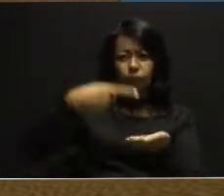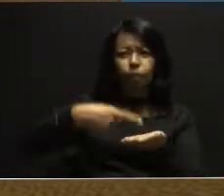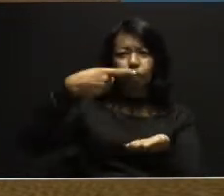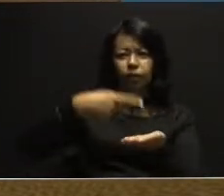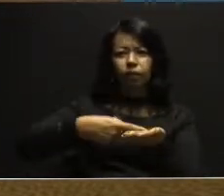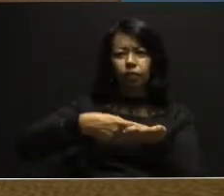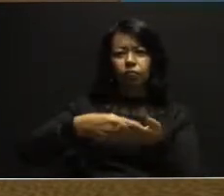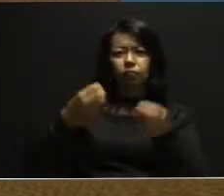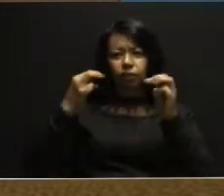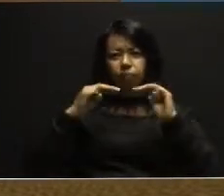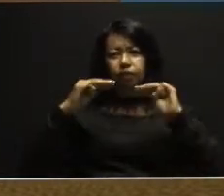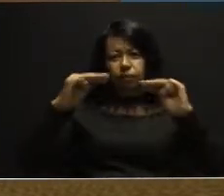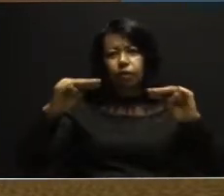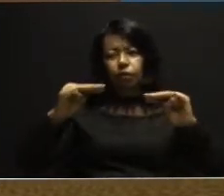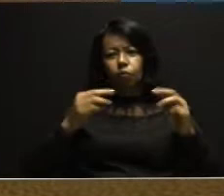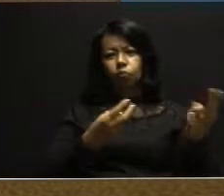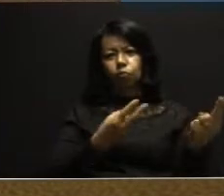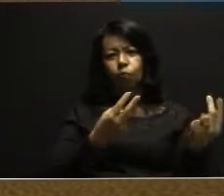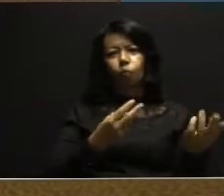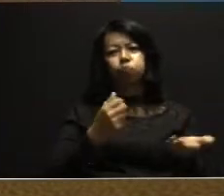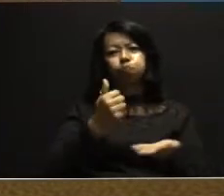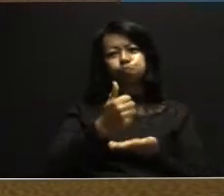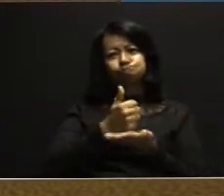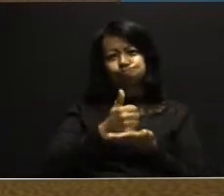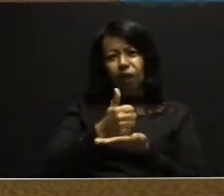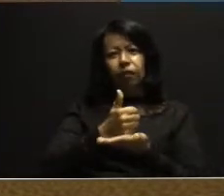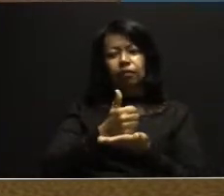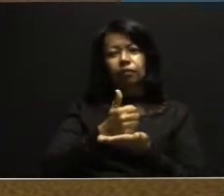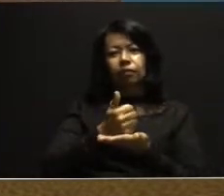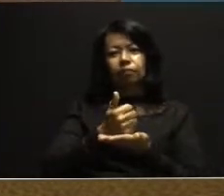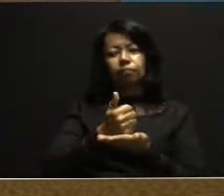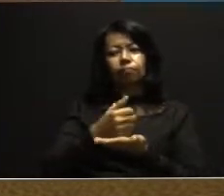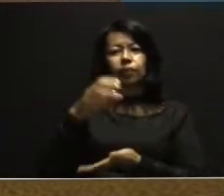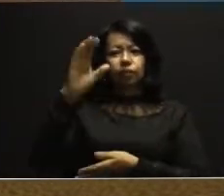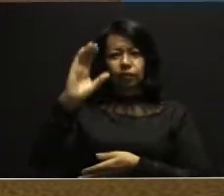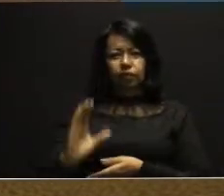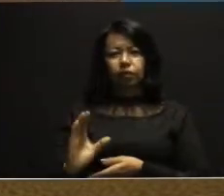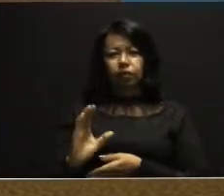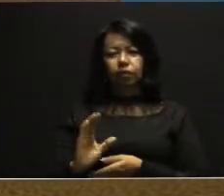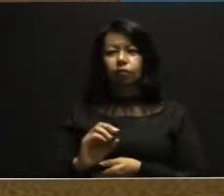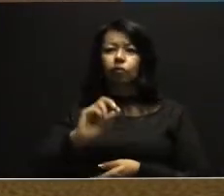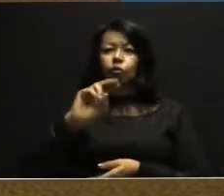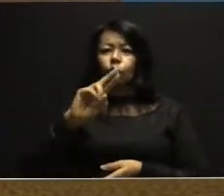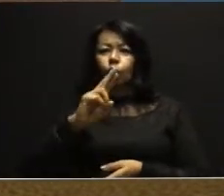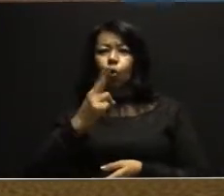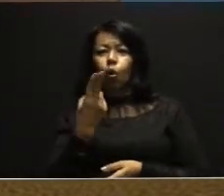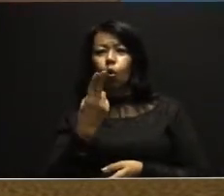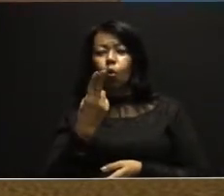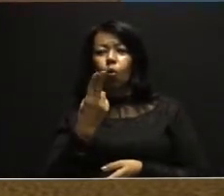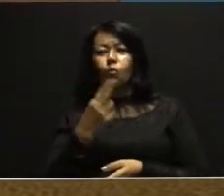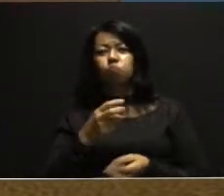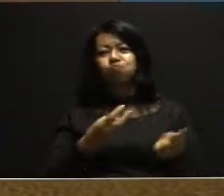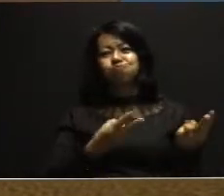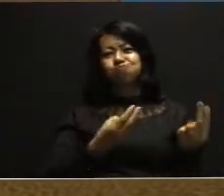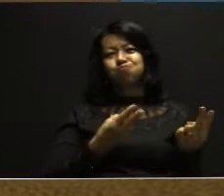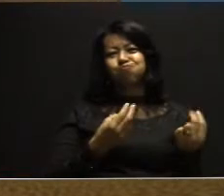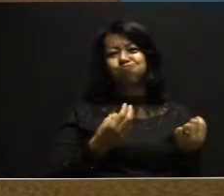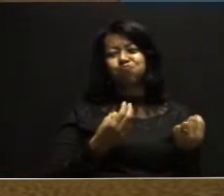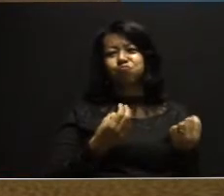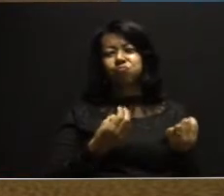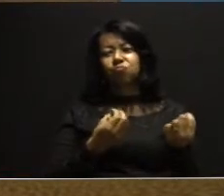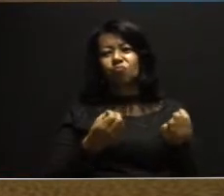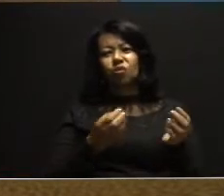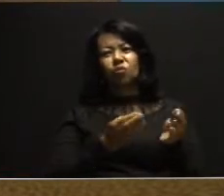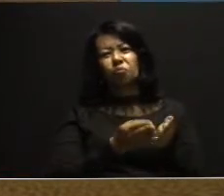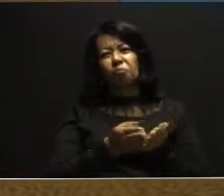como célula base da cidadania? Ou estaria como um barco à deriva, o